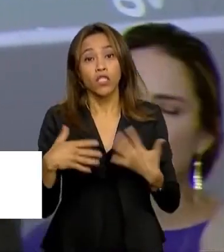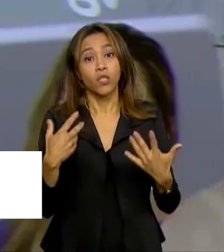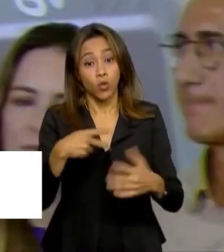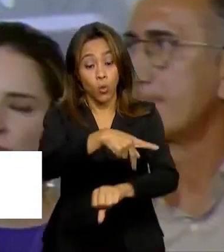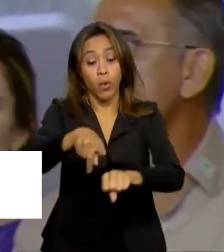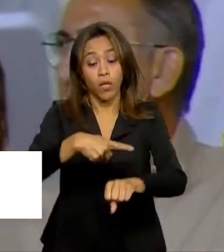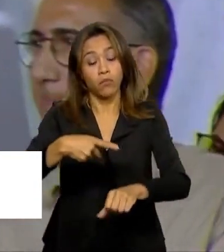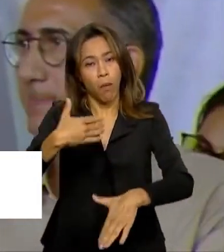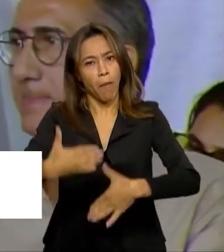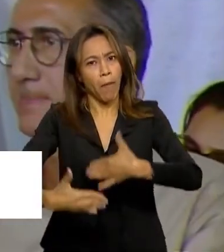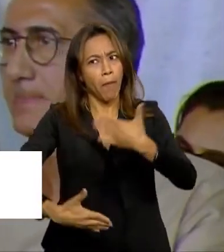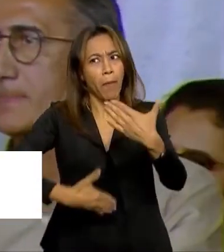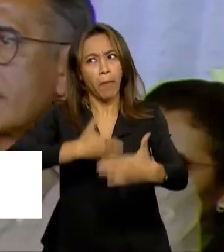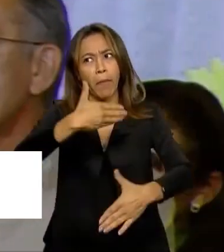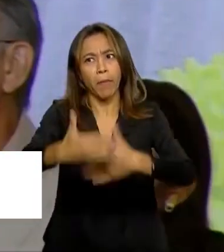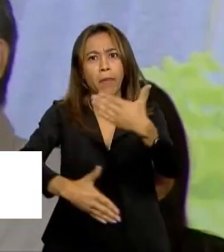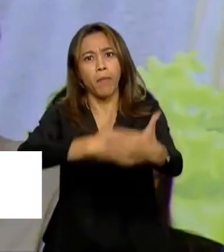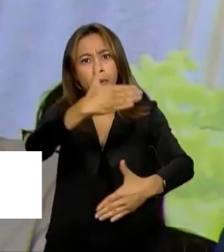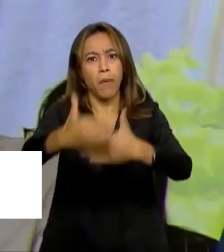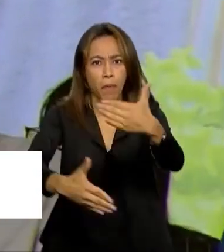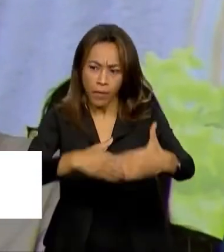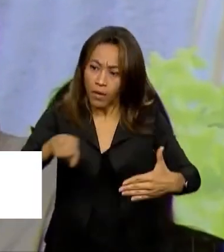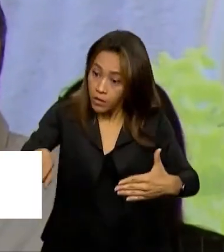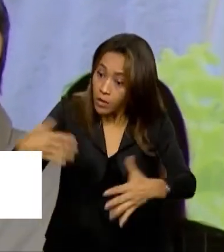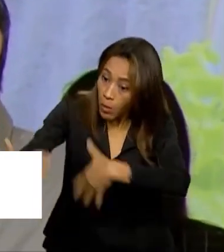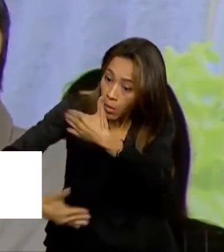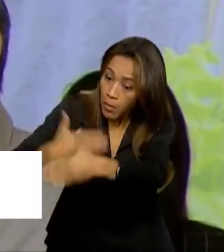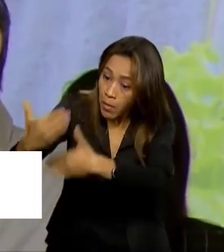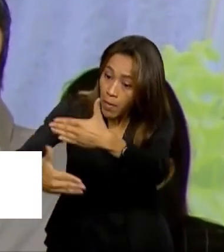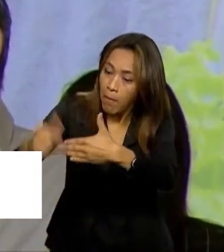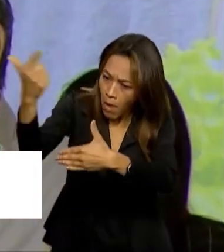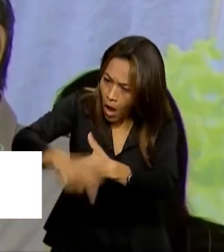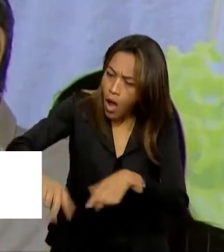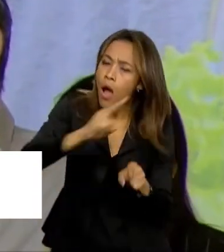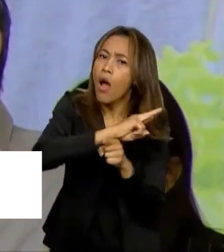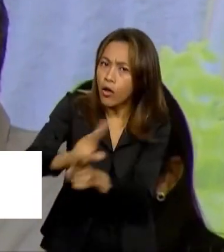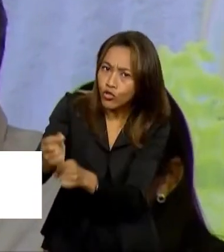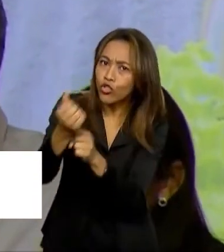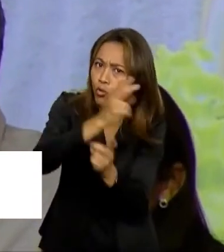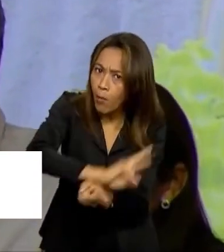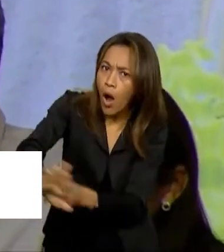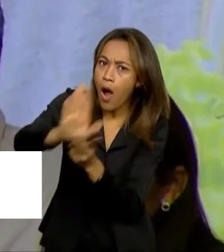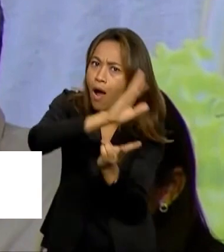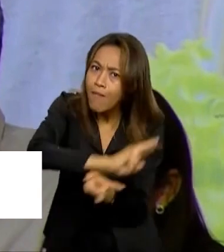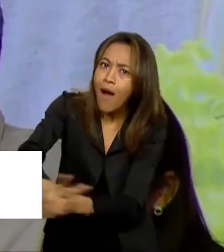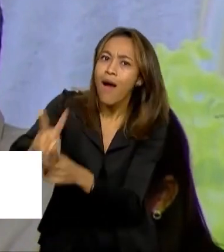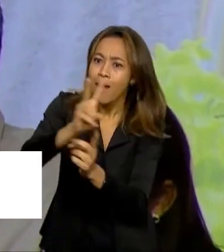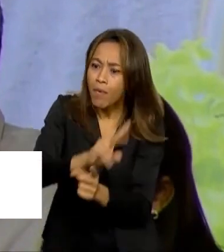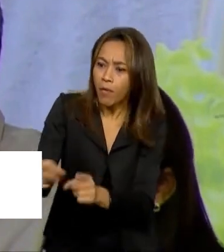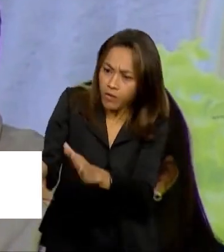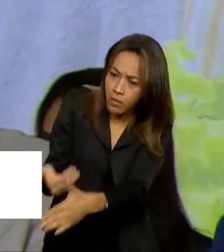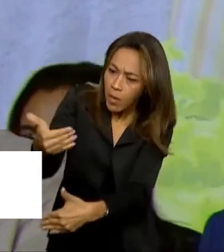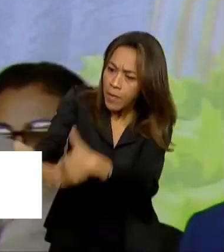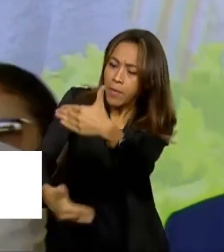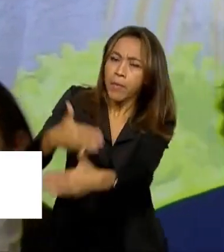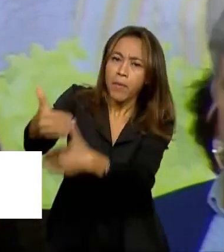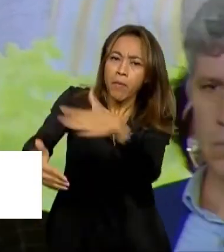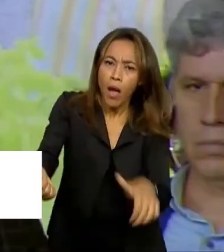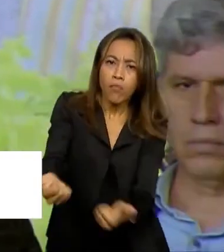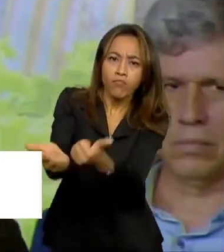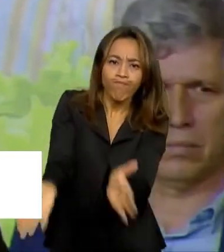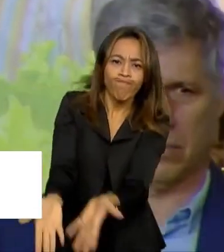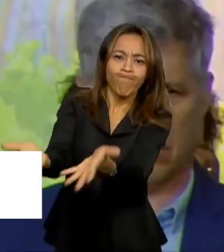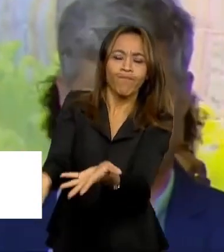vai aumentar a capacidade de vocês tomarem mais dinheiro emprestado. É espetacular e louvável de que